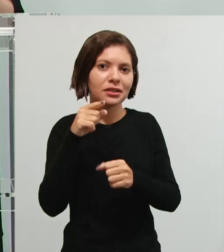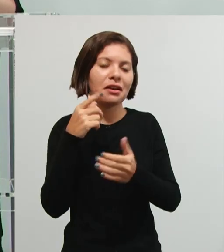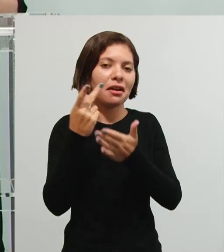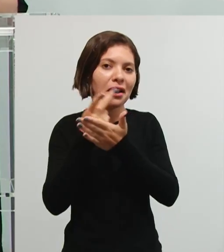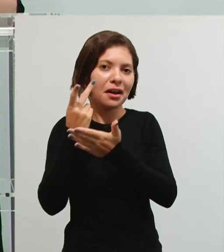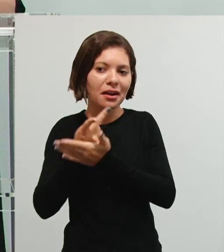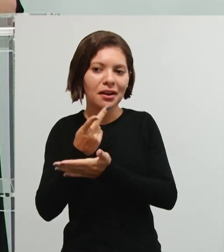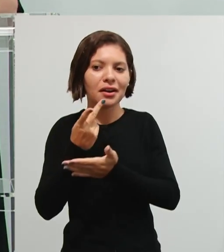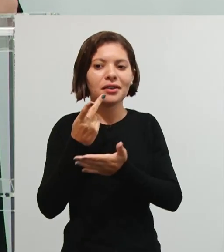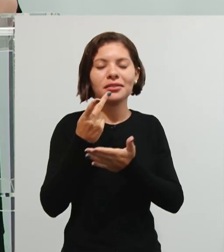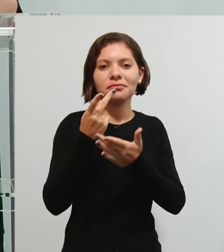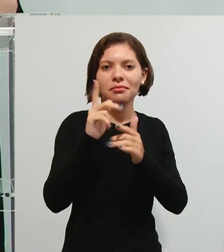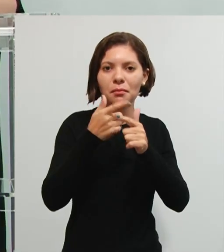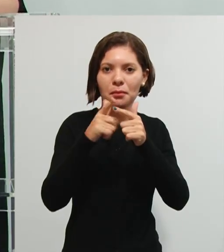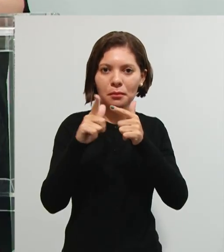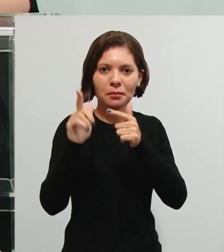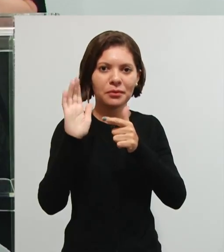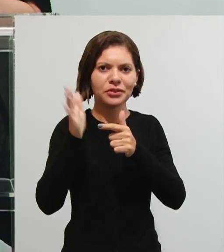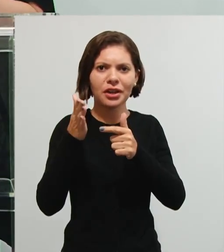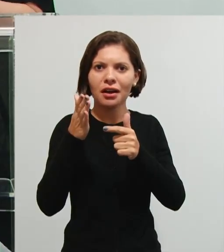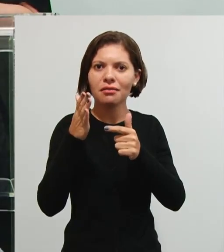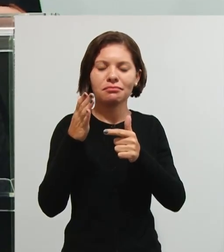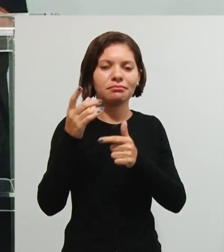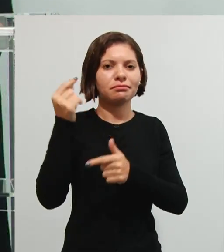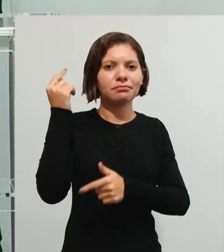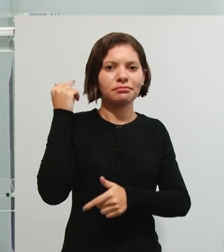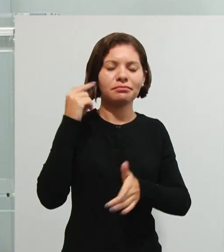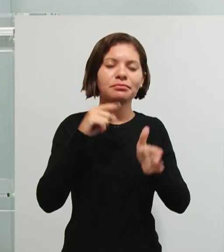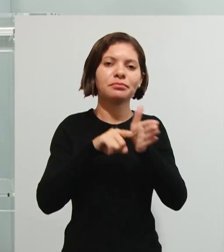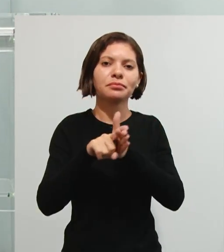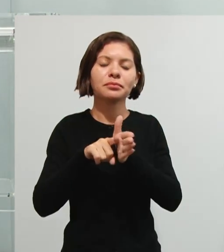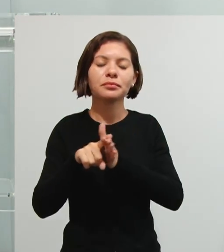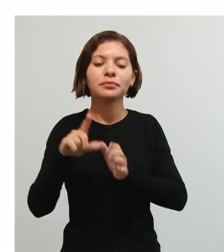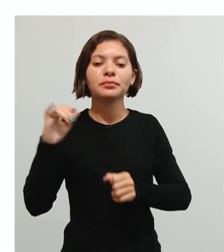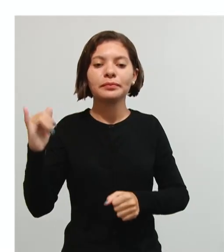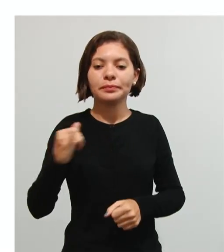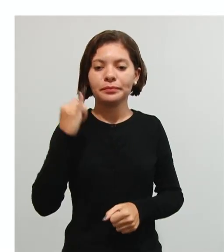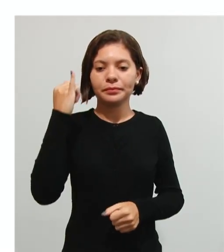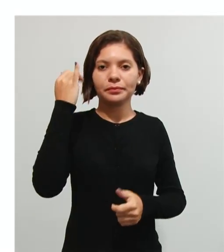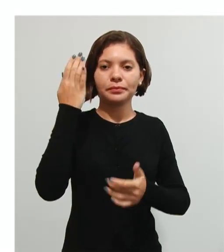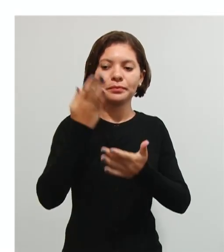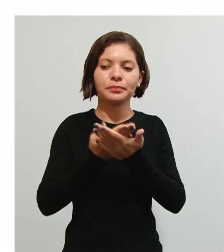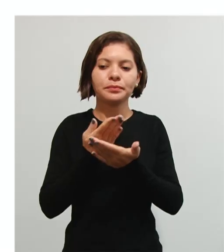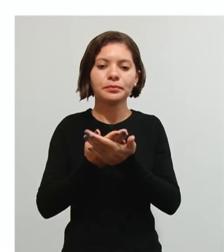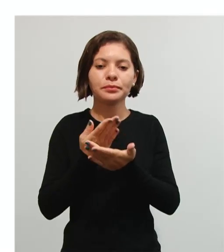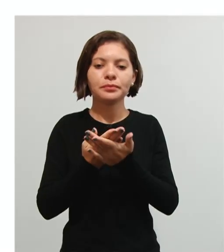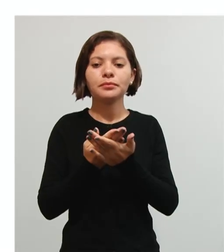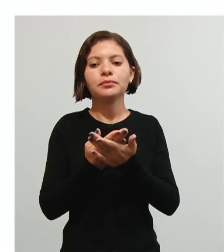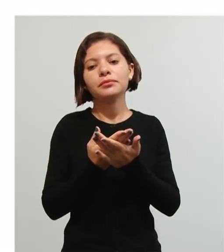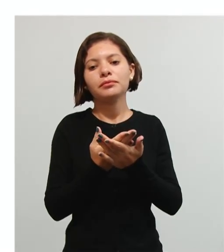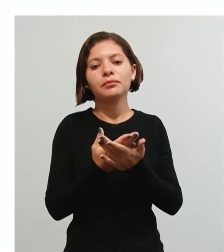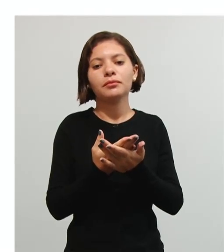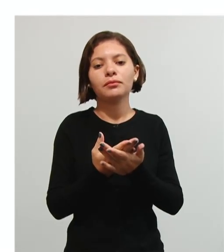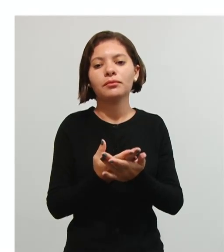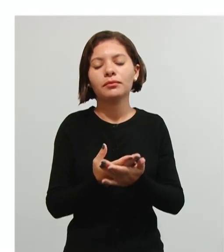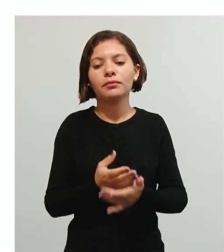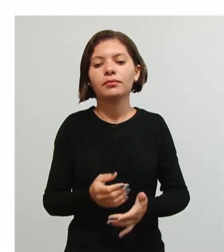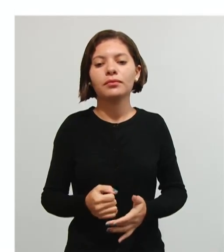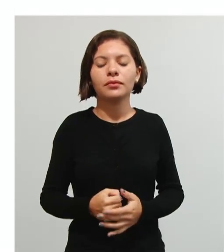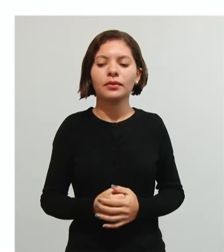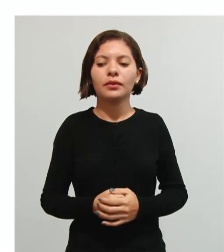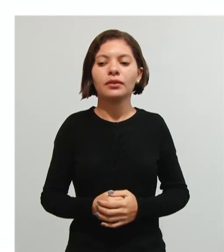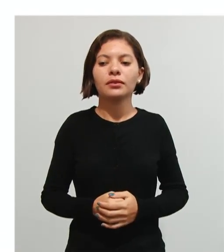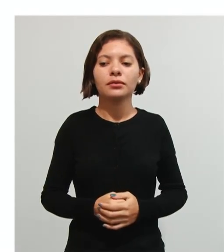pesquisados, enfim. Né? Então, é muito importante essa parte aí do estudo, da imersão, né? E do estudo da